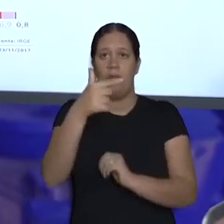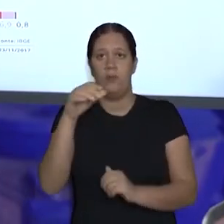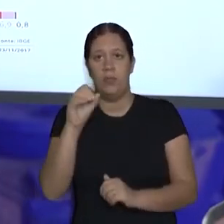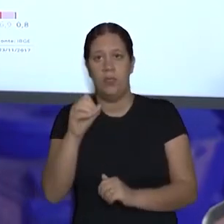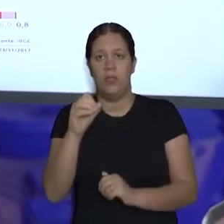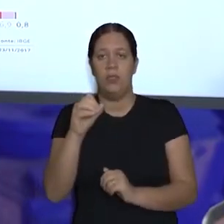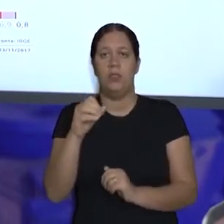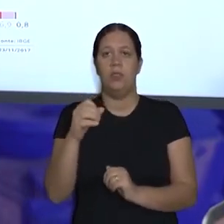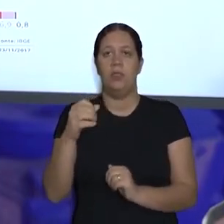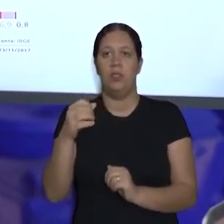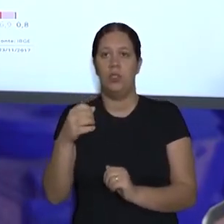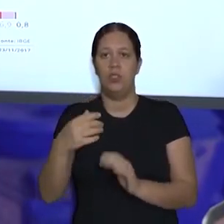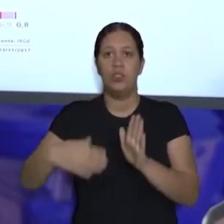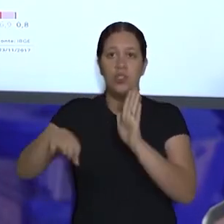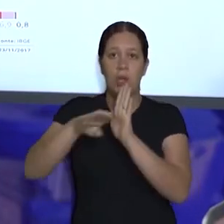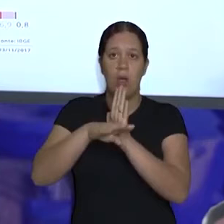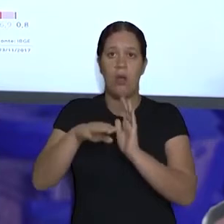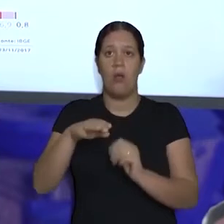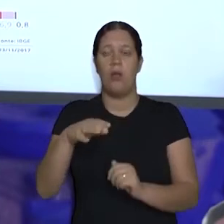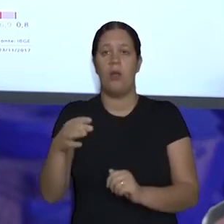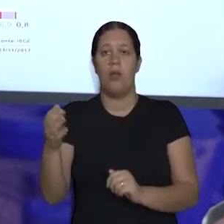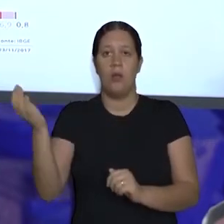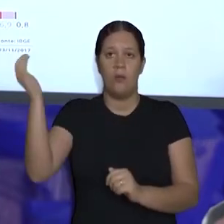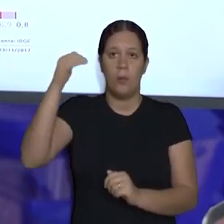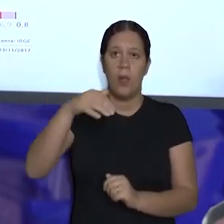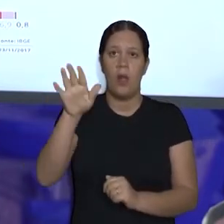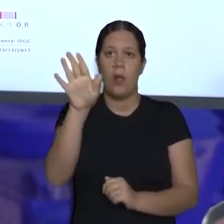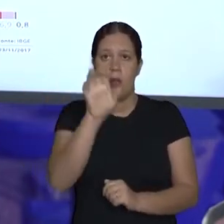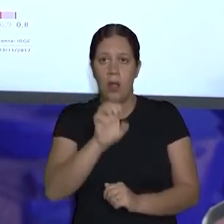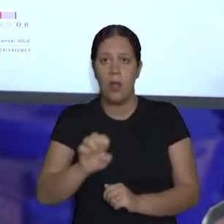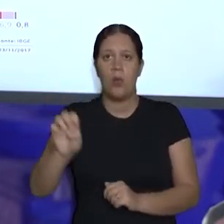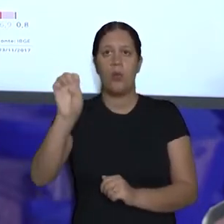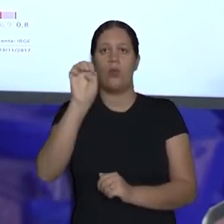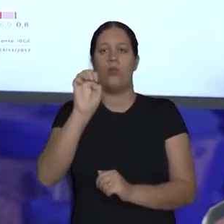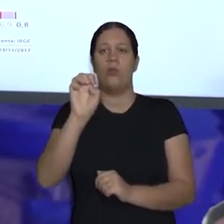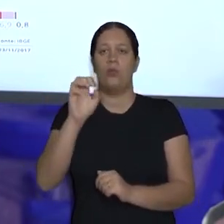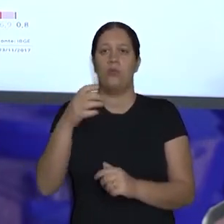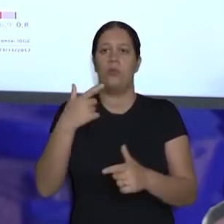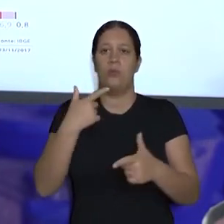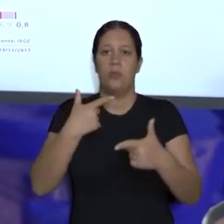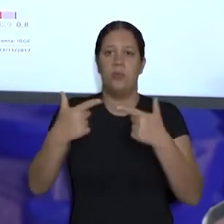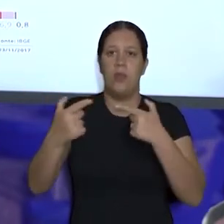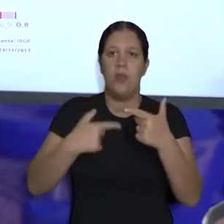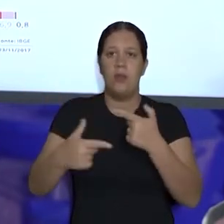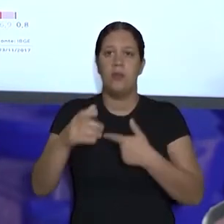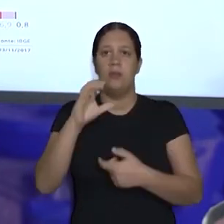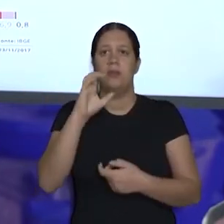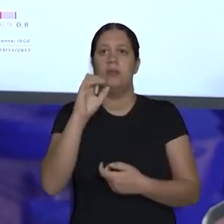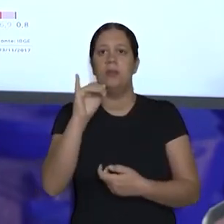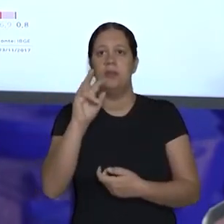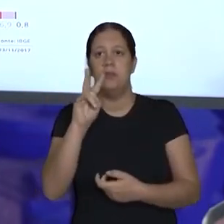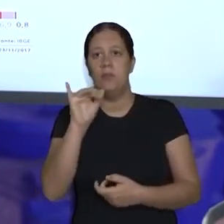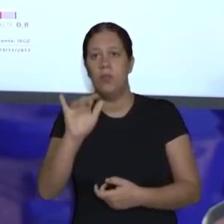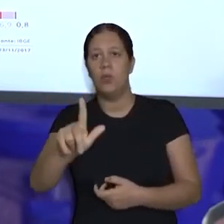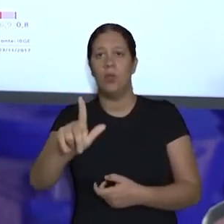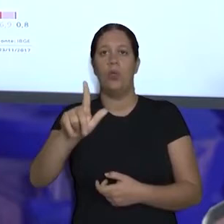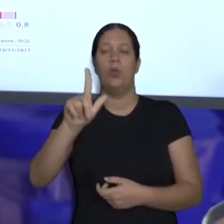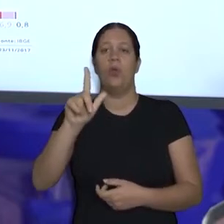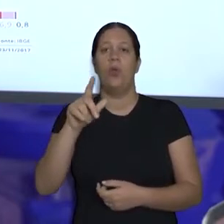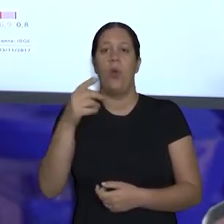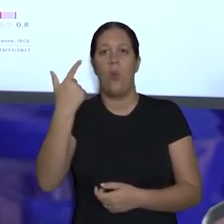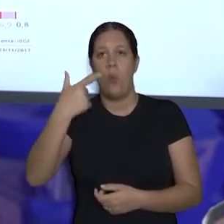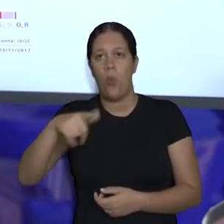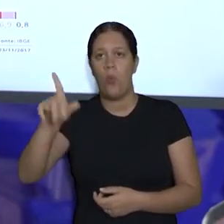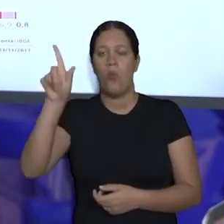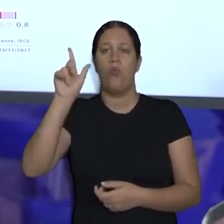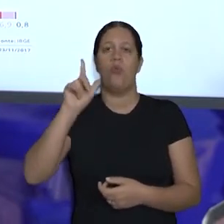onde nós temos a questão do imigrante europeu advindo de guerras civis, advindo de